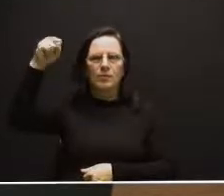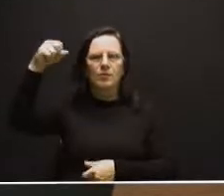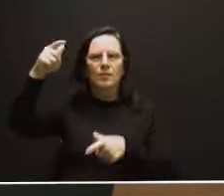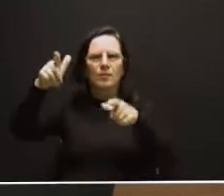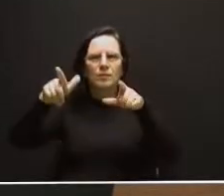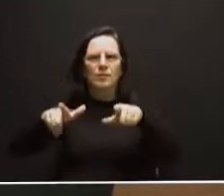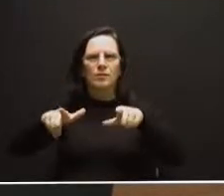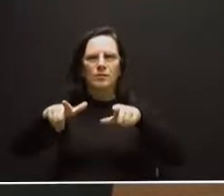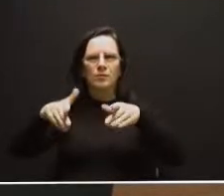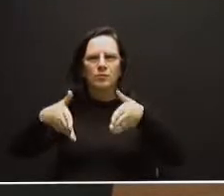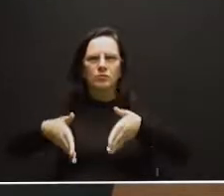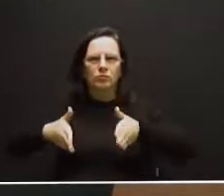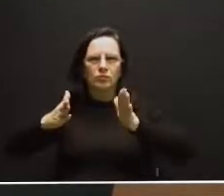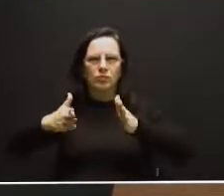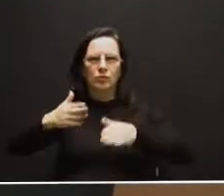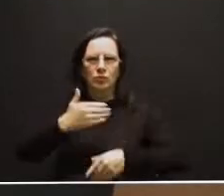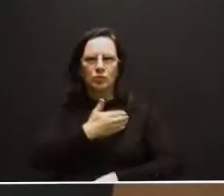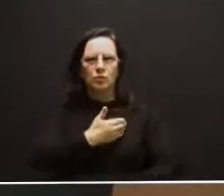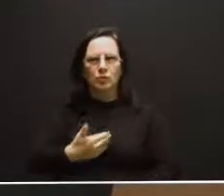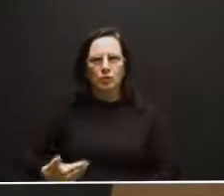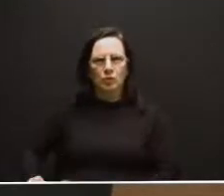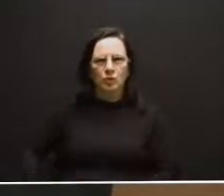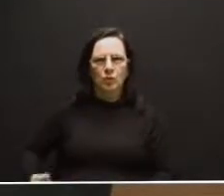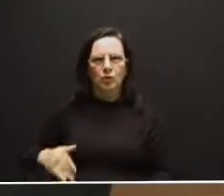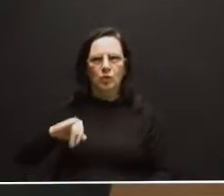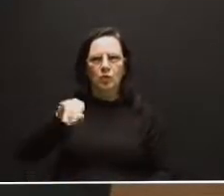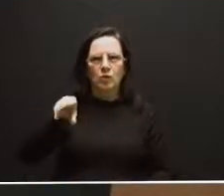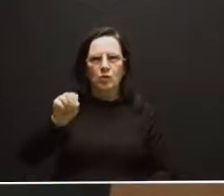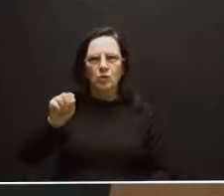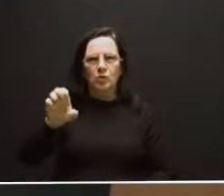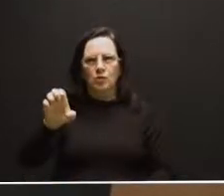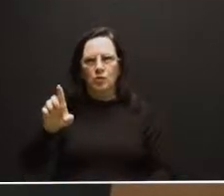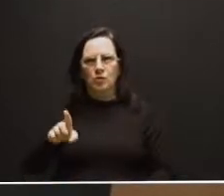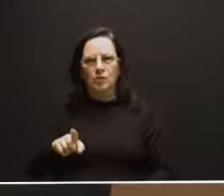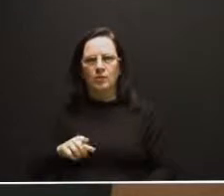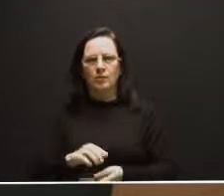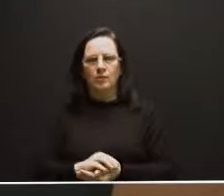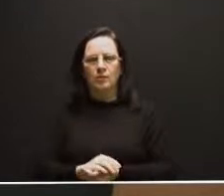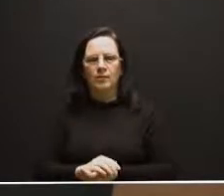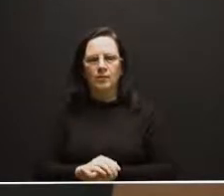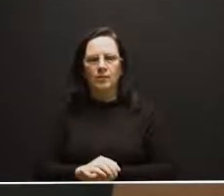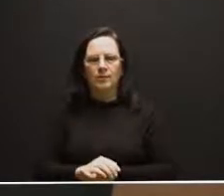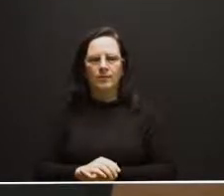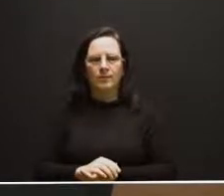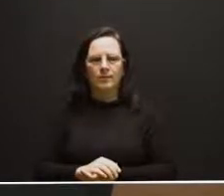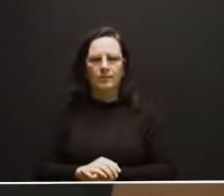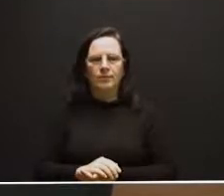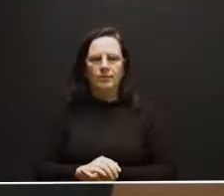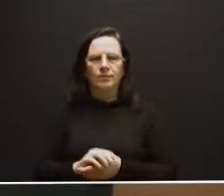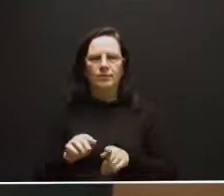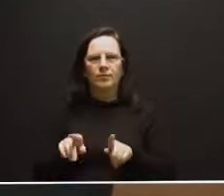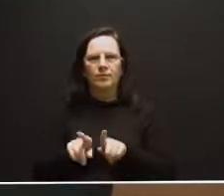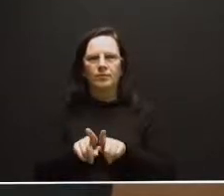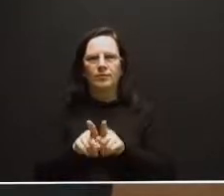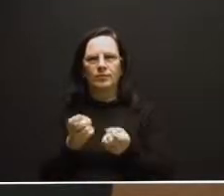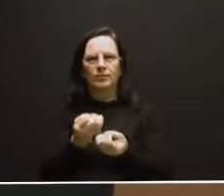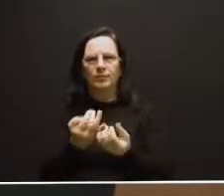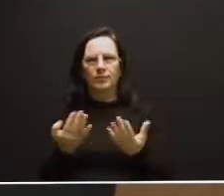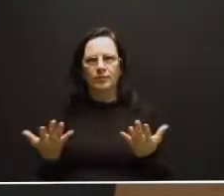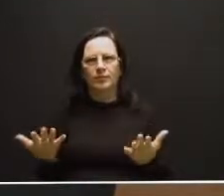nas vias públicas na vila são josé encaminhe-se manutenção no leito carroçável